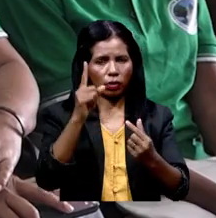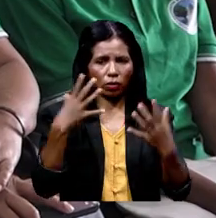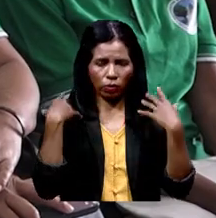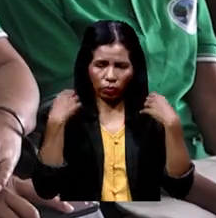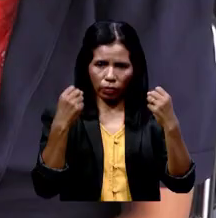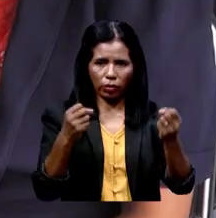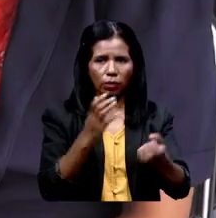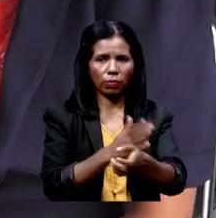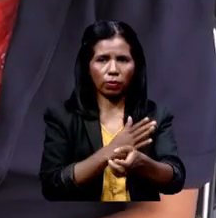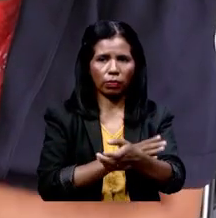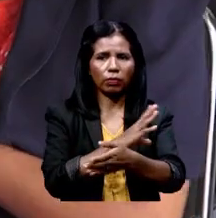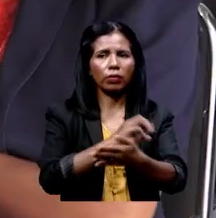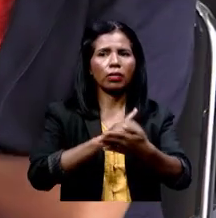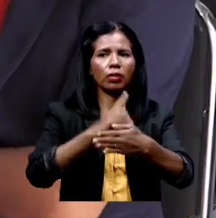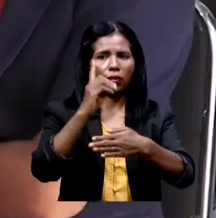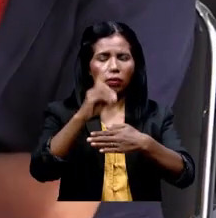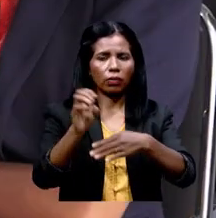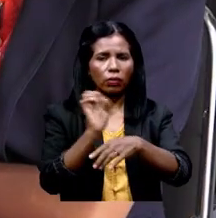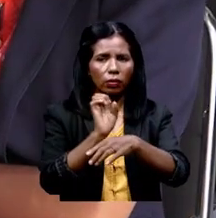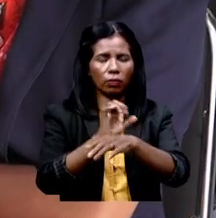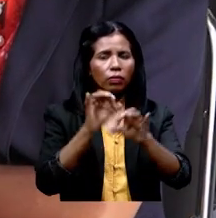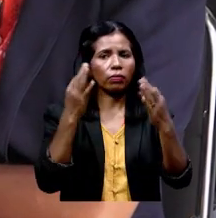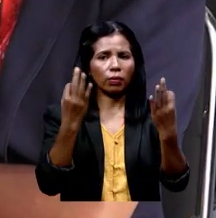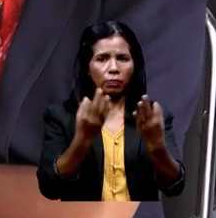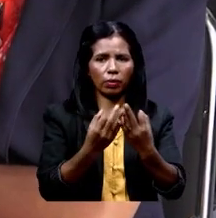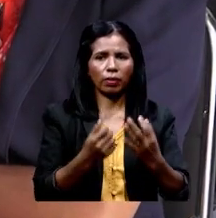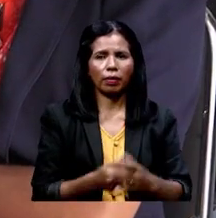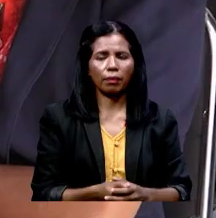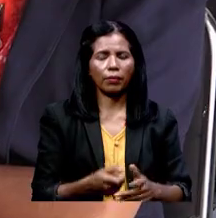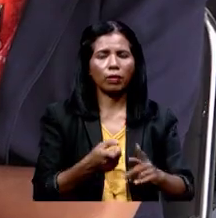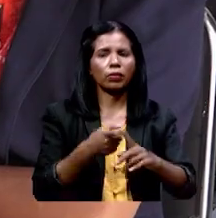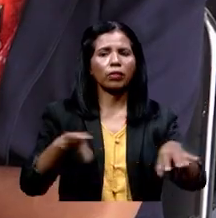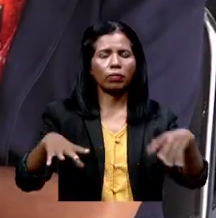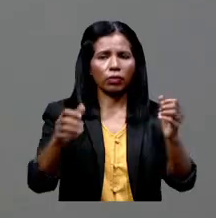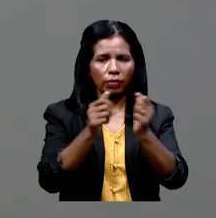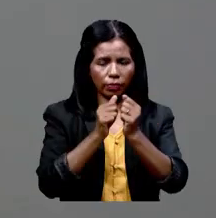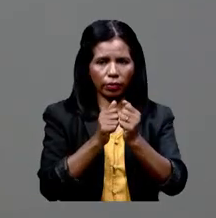onde promove no desenvolve a economia familiar. Livro se reforço.